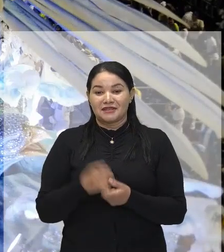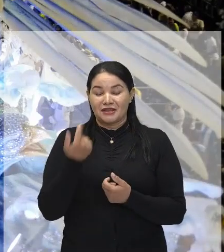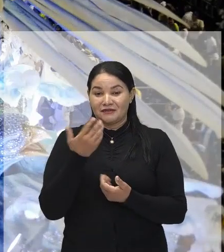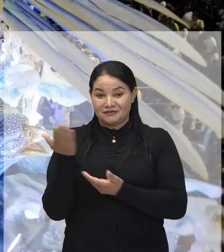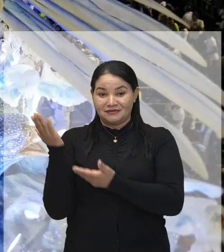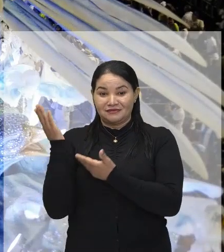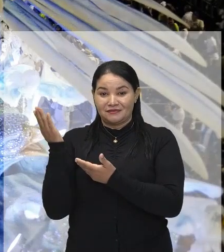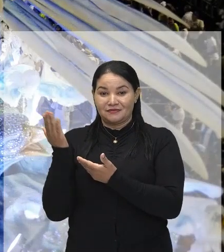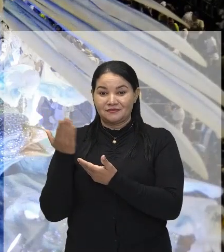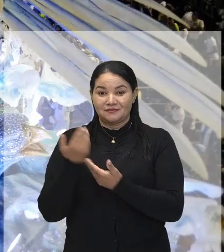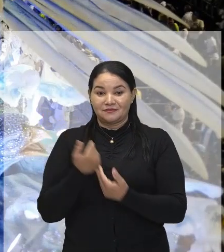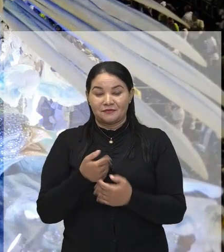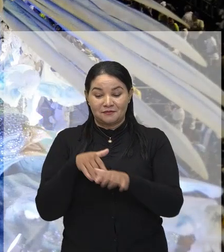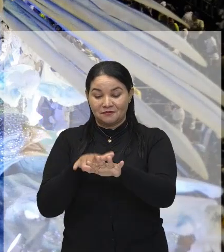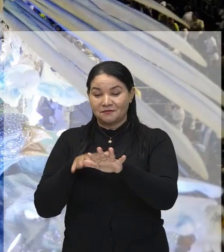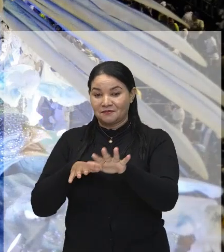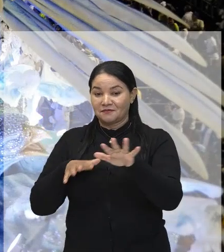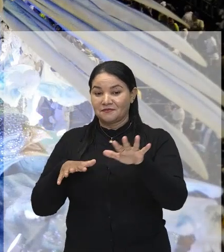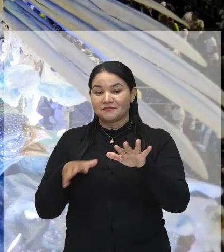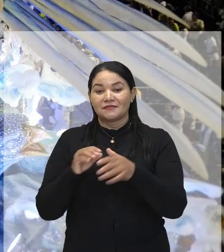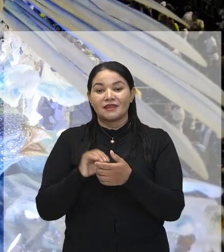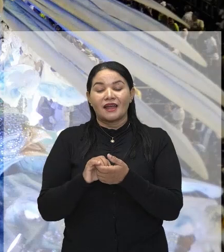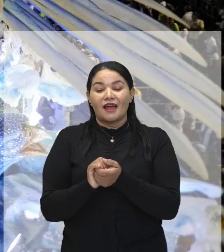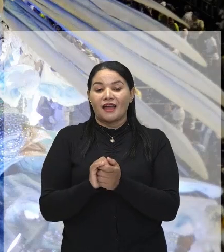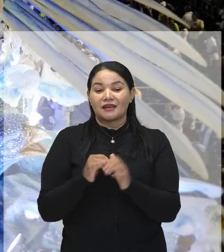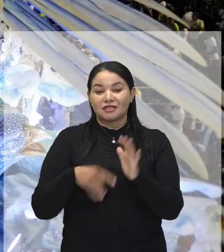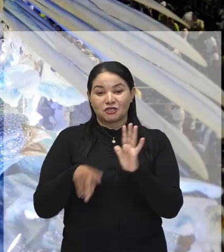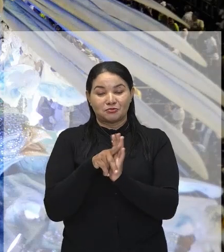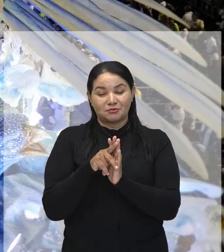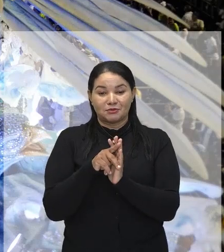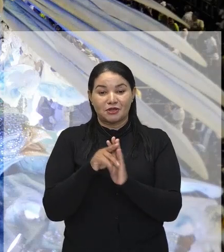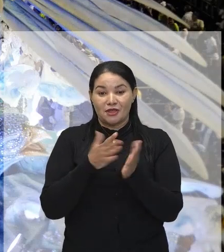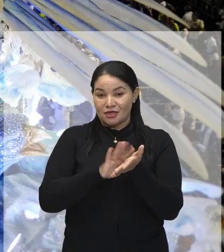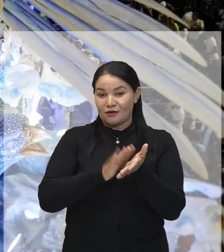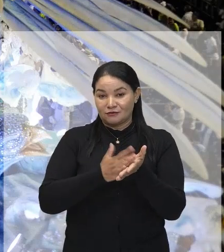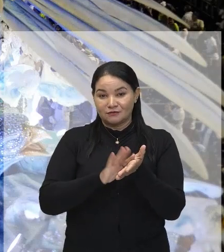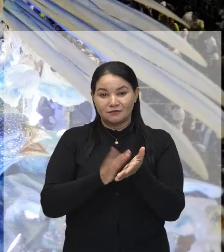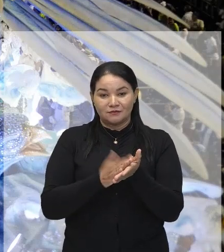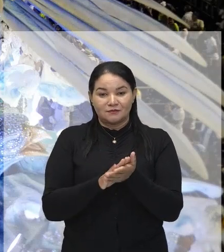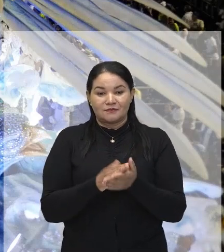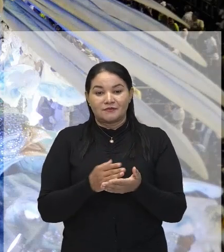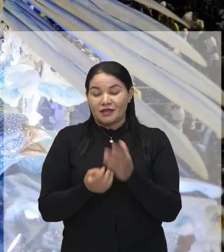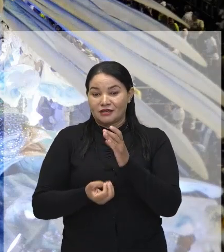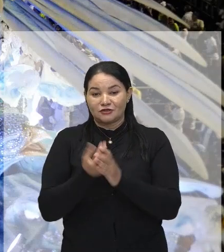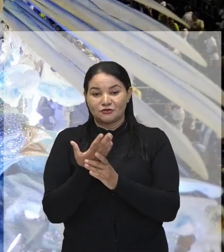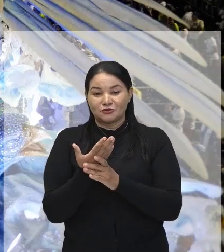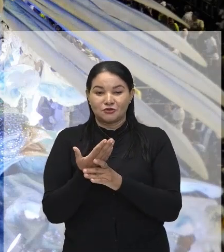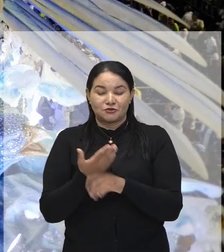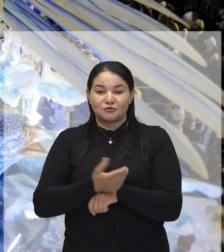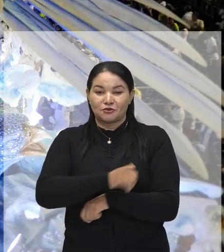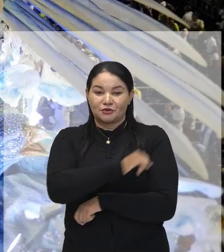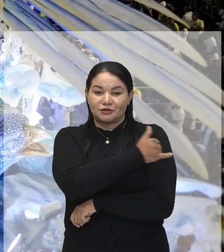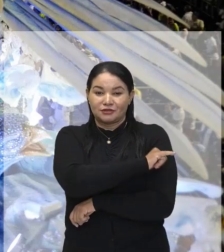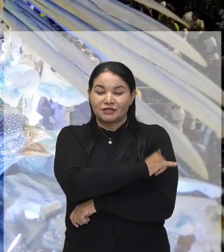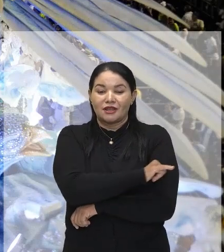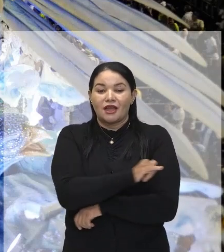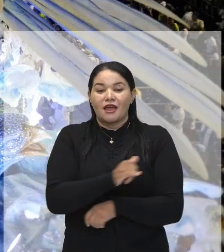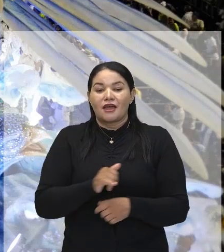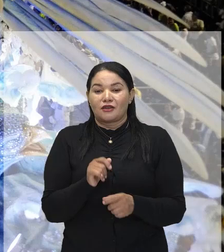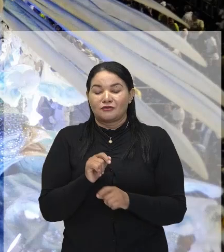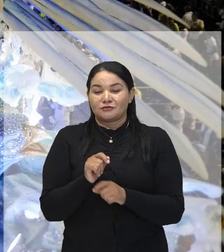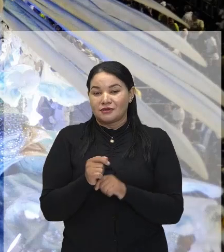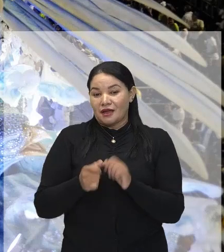alegoria de uma escola de samba. Então, a primeira escola de samba surgiu no Rio de Janeiro e chamava-se Deixa